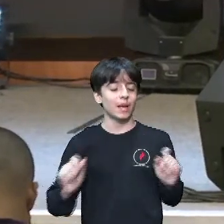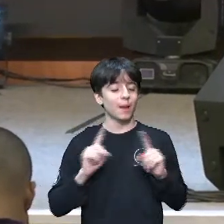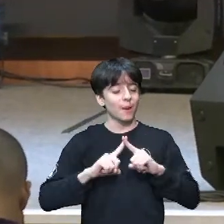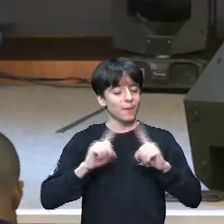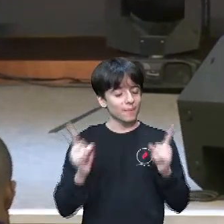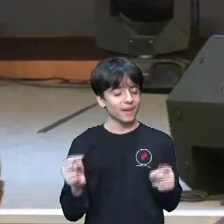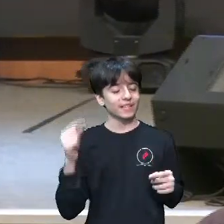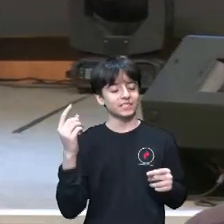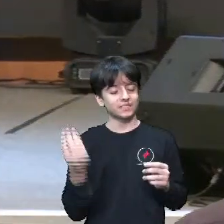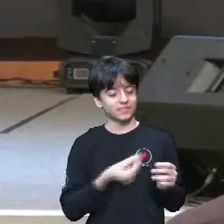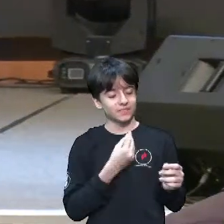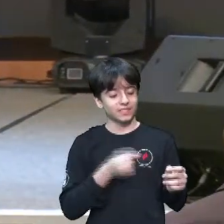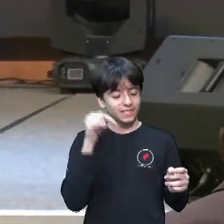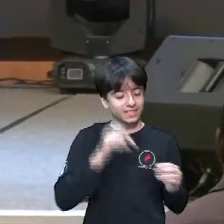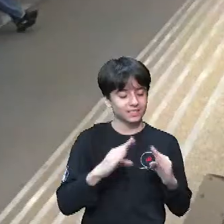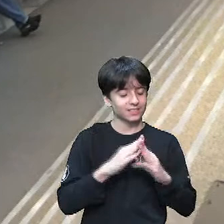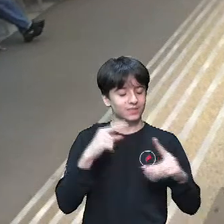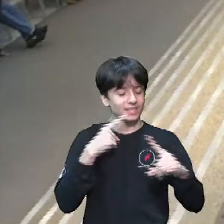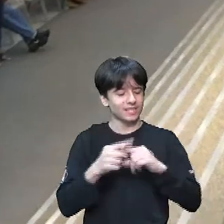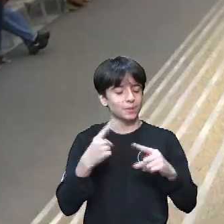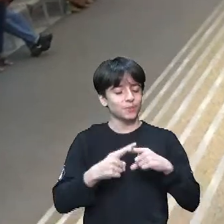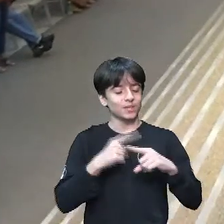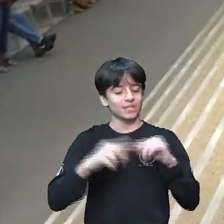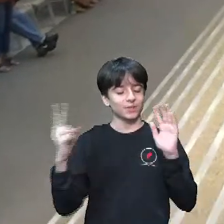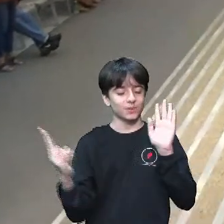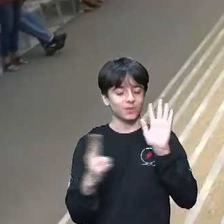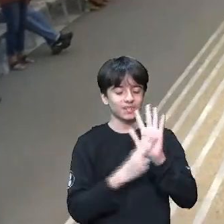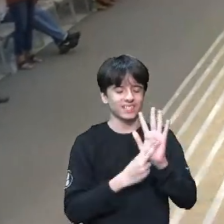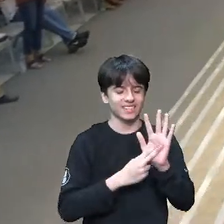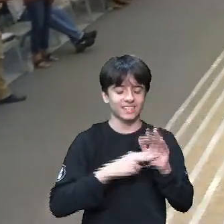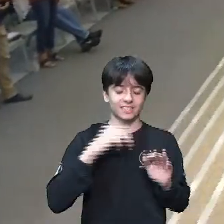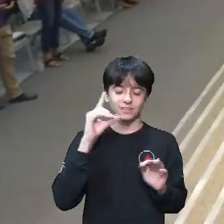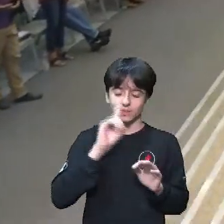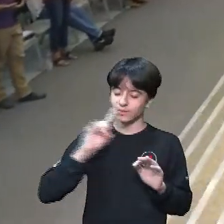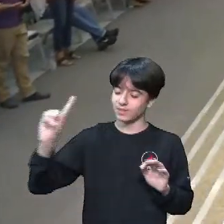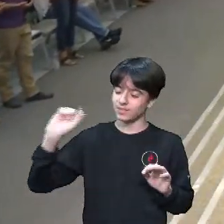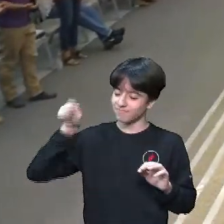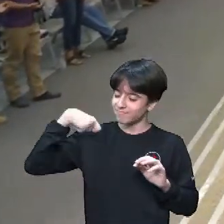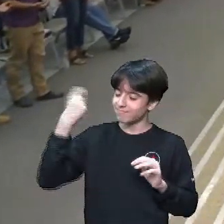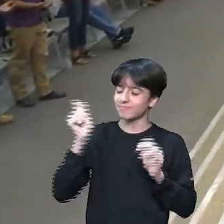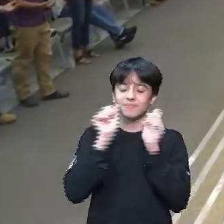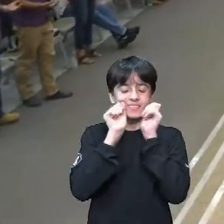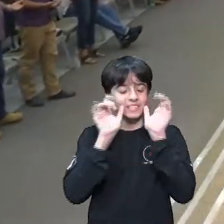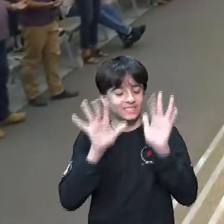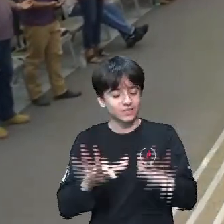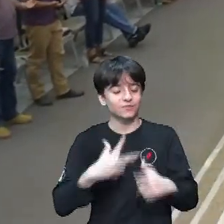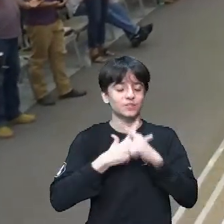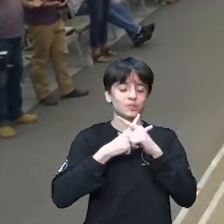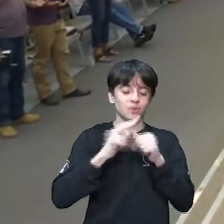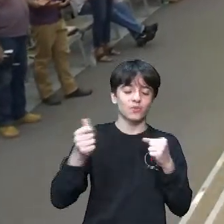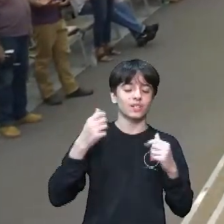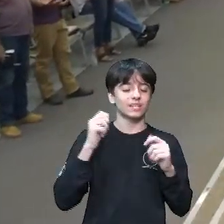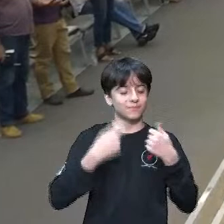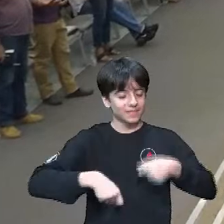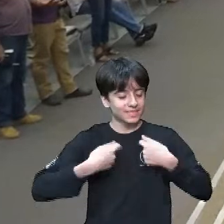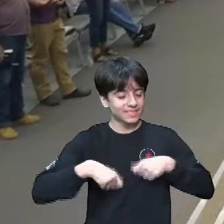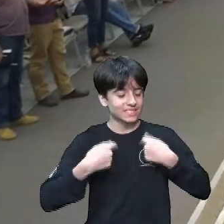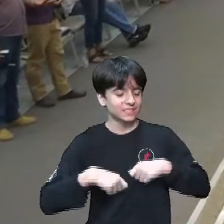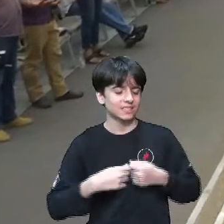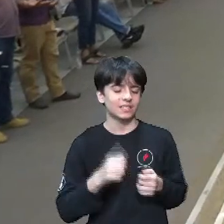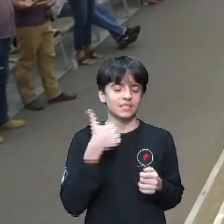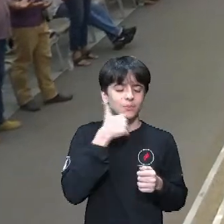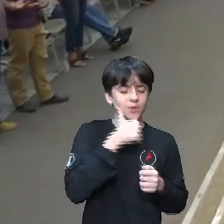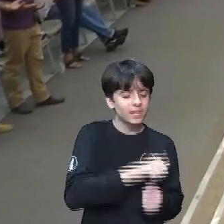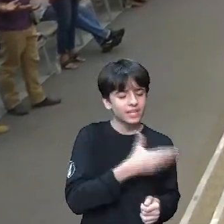porque reconhecem que da Tua mão está a bênção, Senhor. Na Tua mão está a vitória que tanto precisam. Senhor, quem sabe essa mulher,